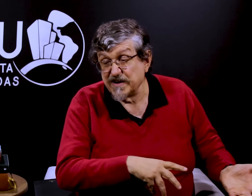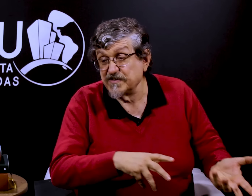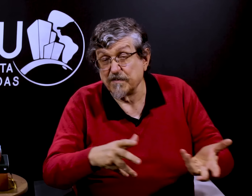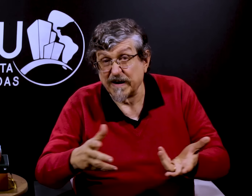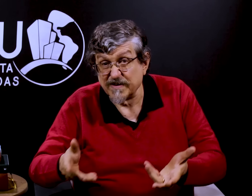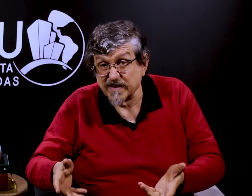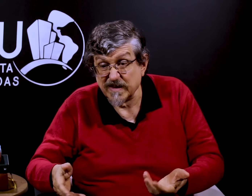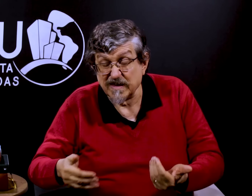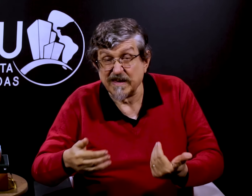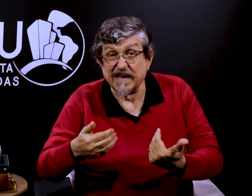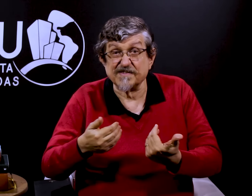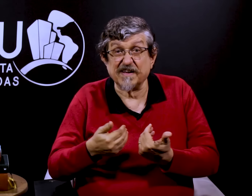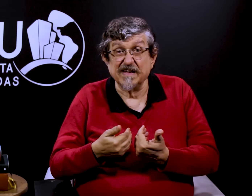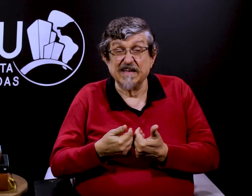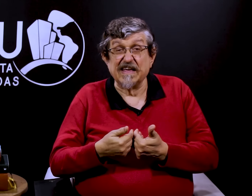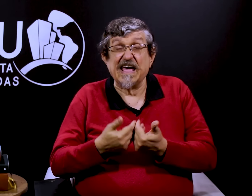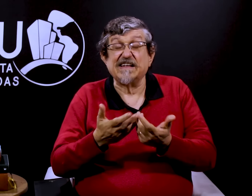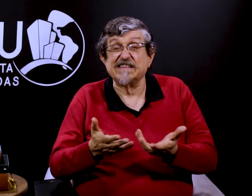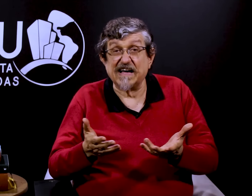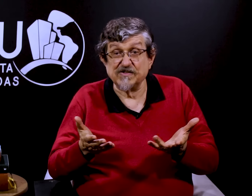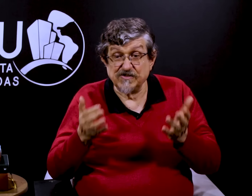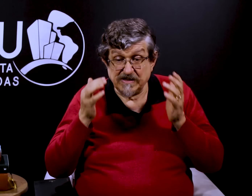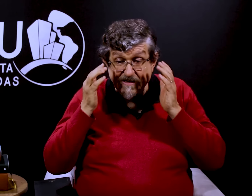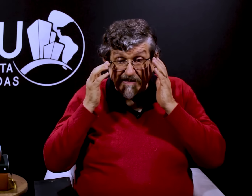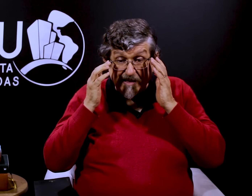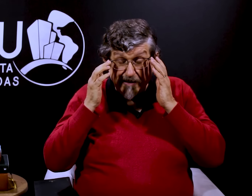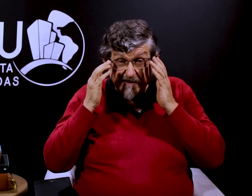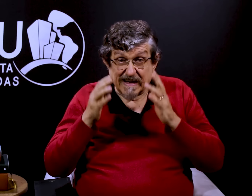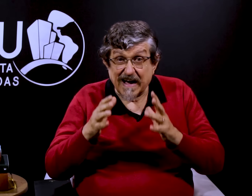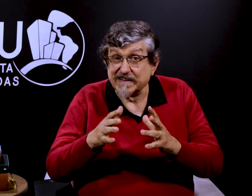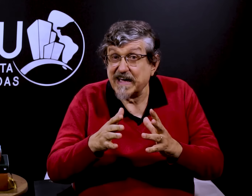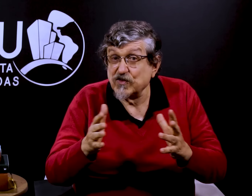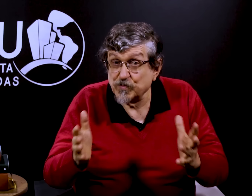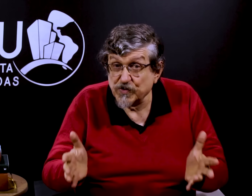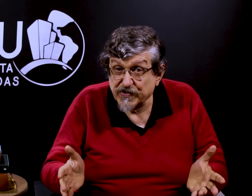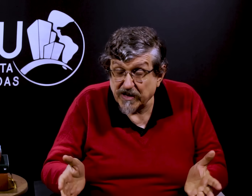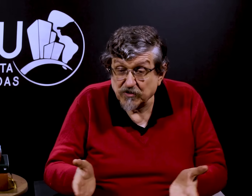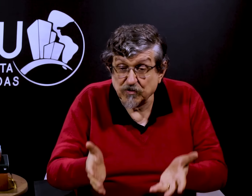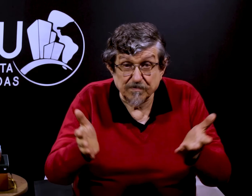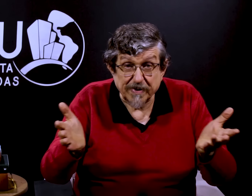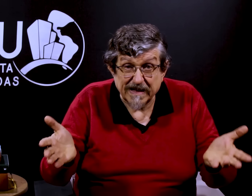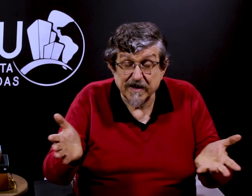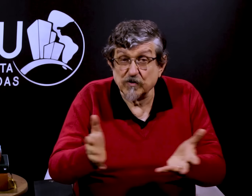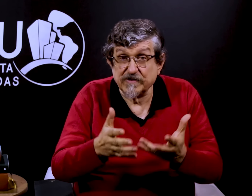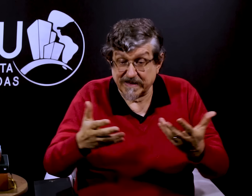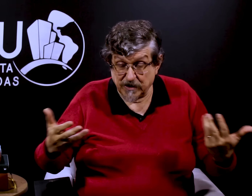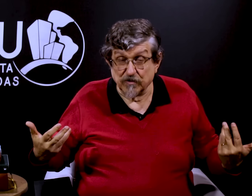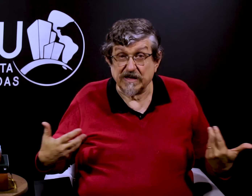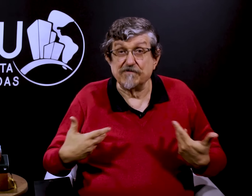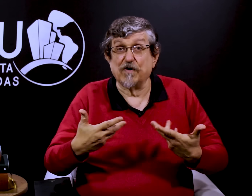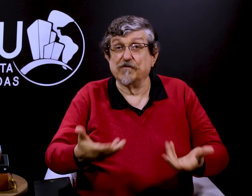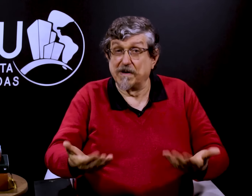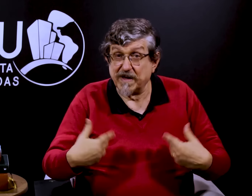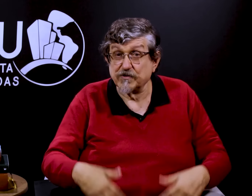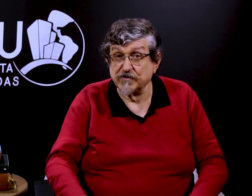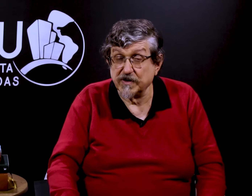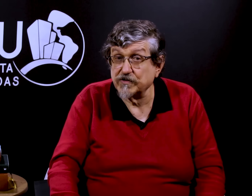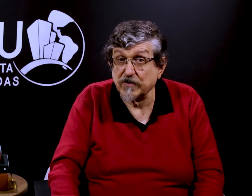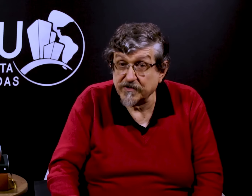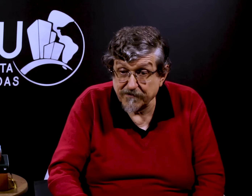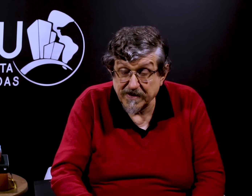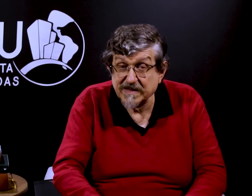em Gênesis, aparece aqui, que é essa realidade de entregar 10% para Deus daquilo que envolve a